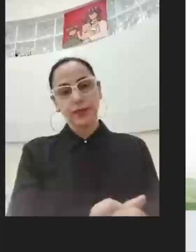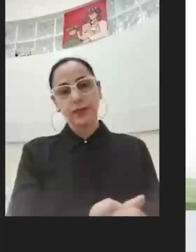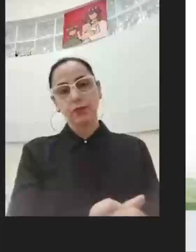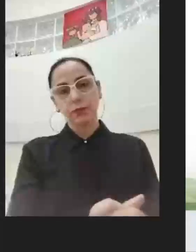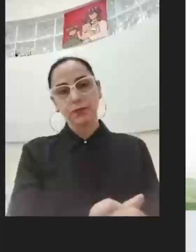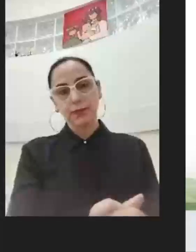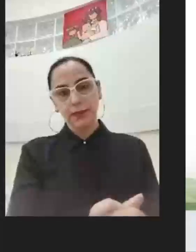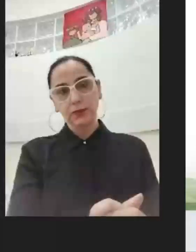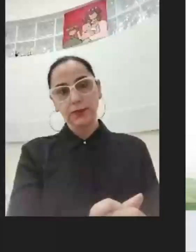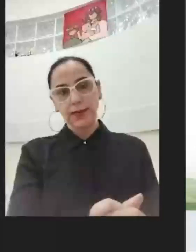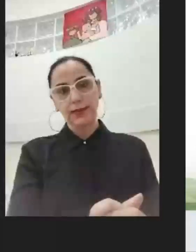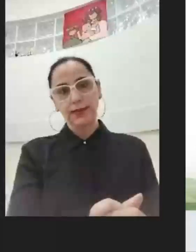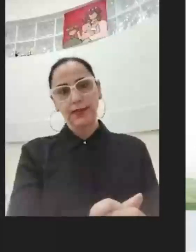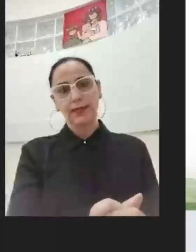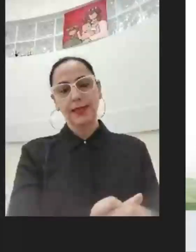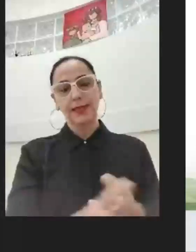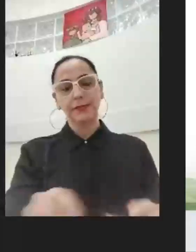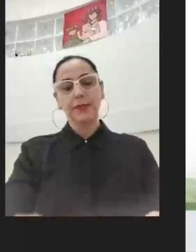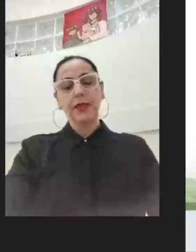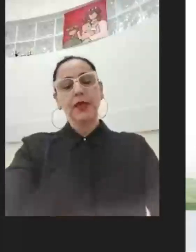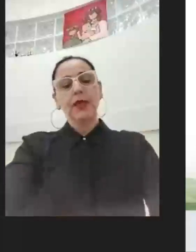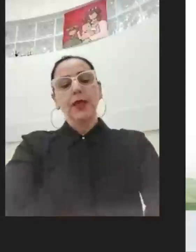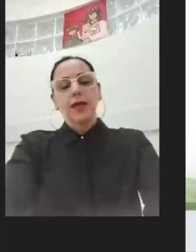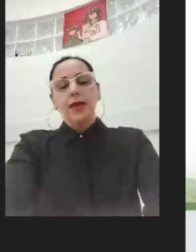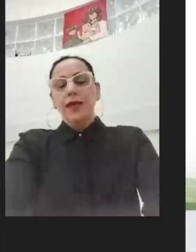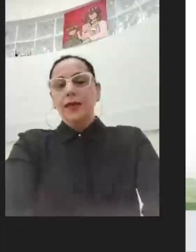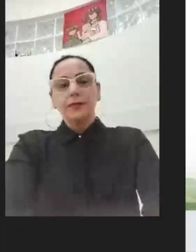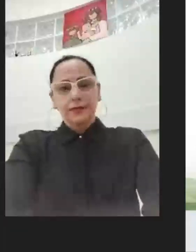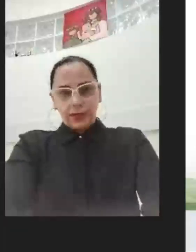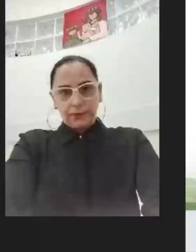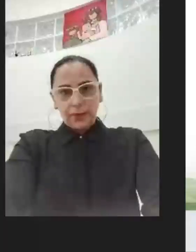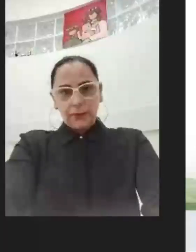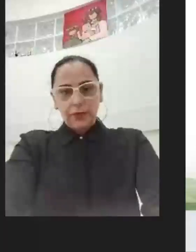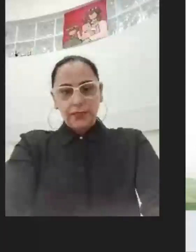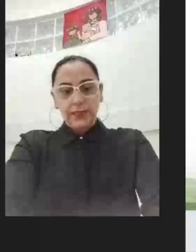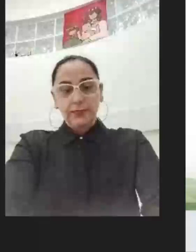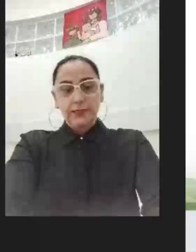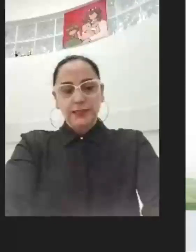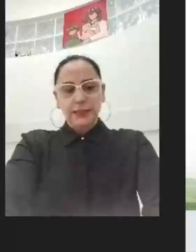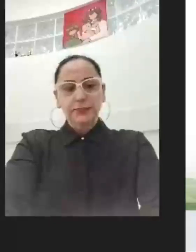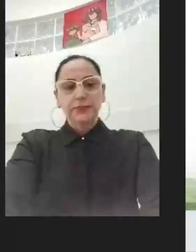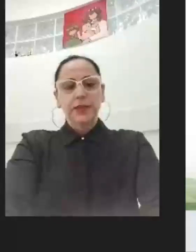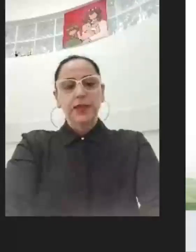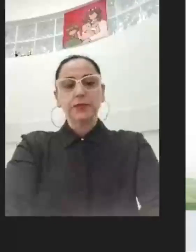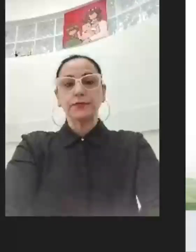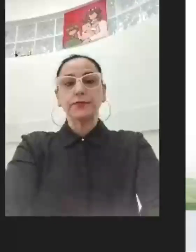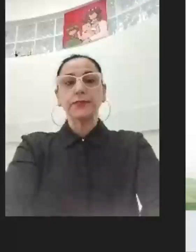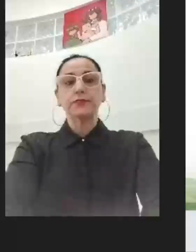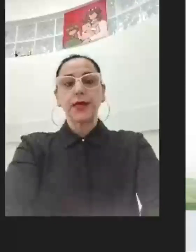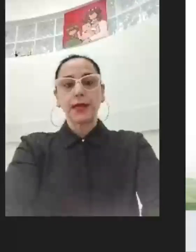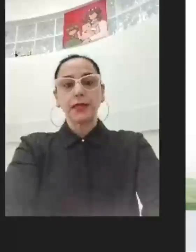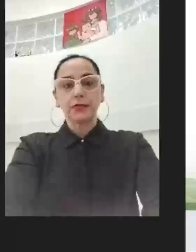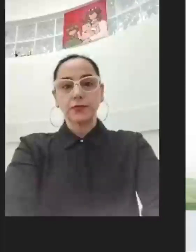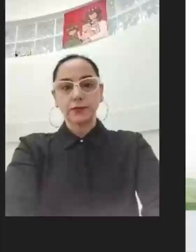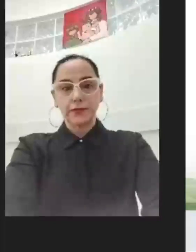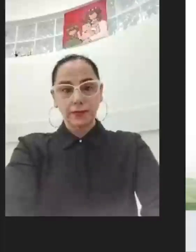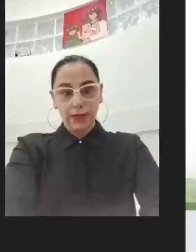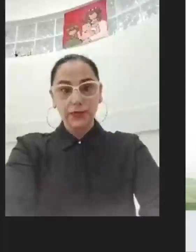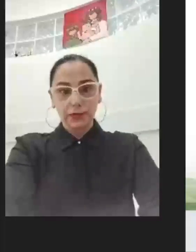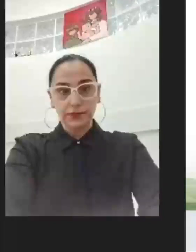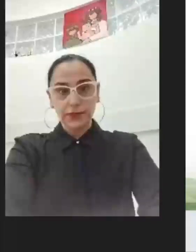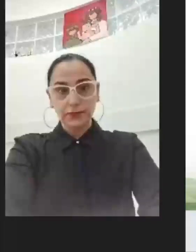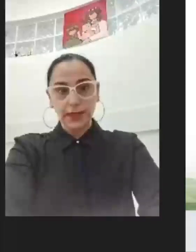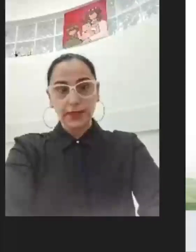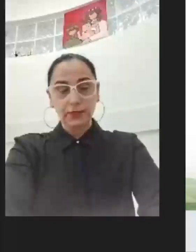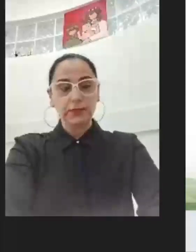vezes não conseguir cuidar daquele neném. Enfim, eu fui crescendo assim, resolvi fazer um